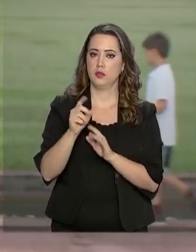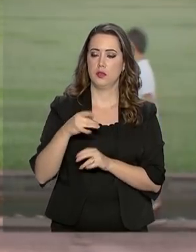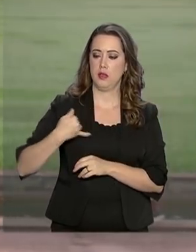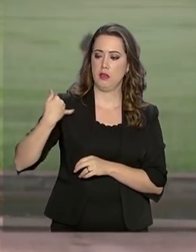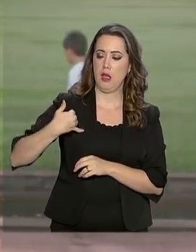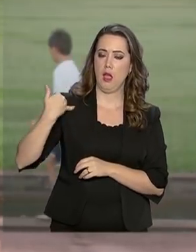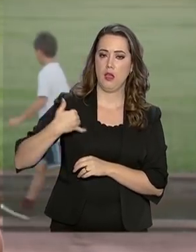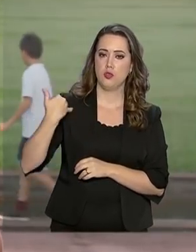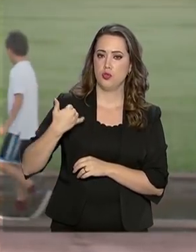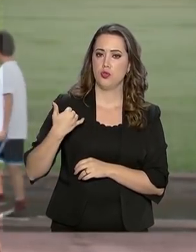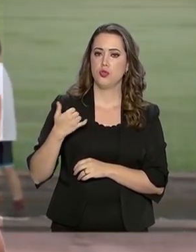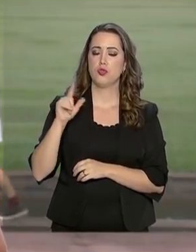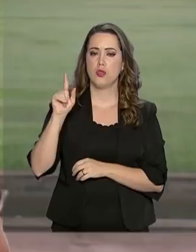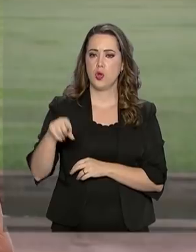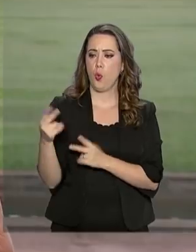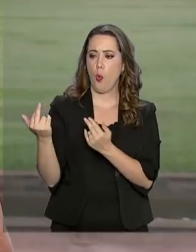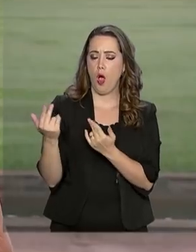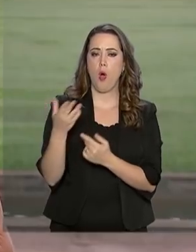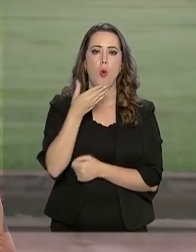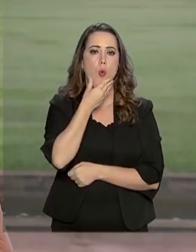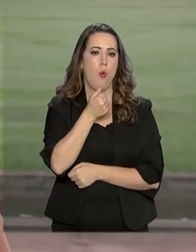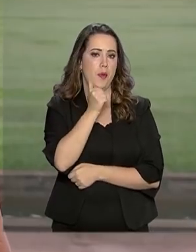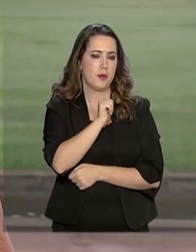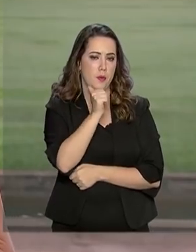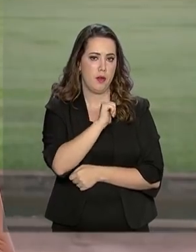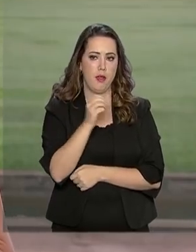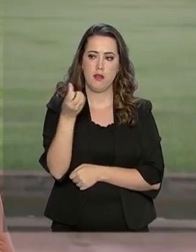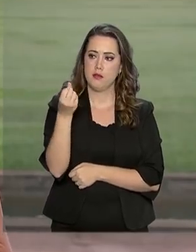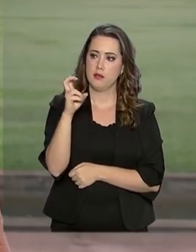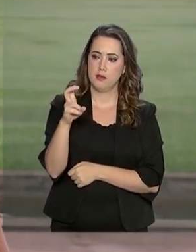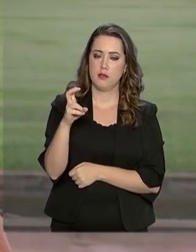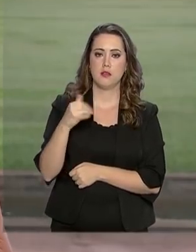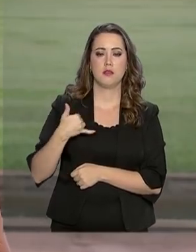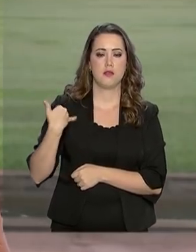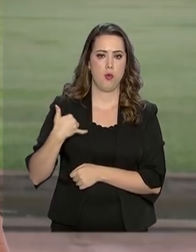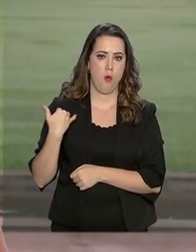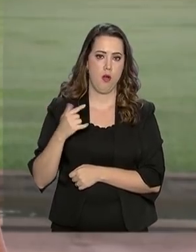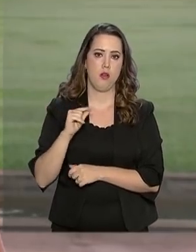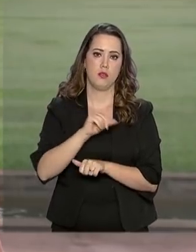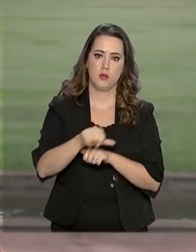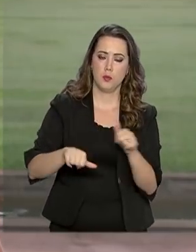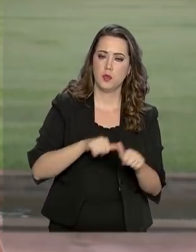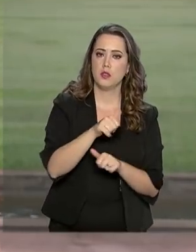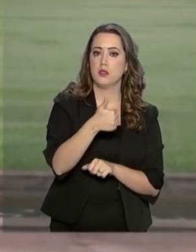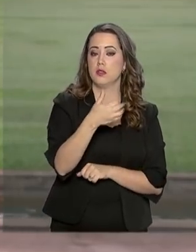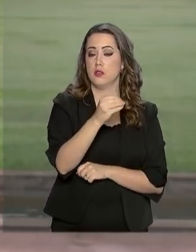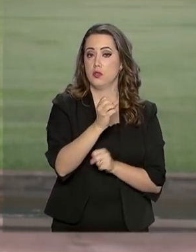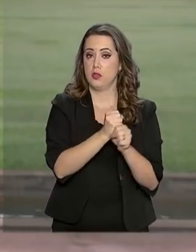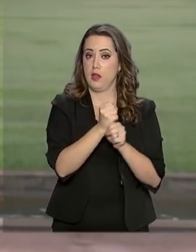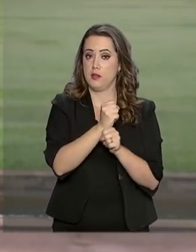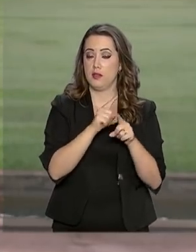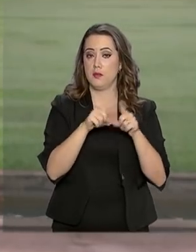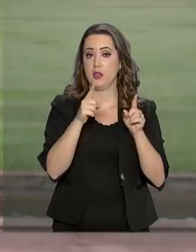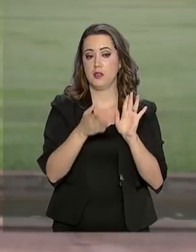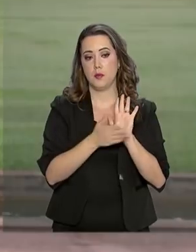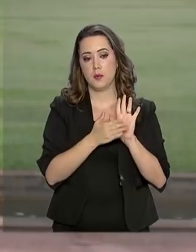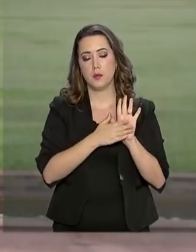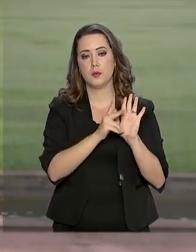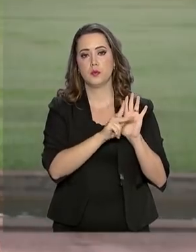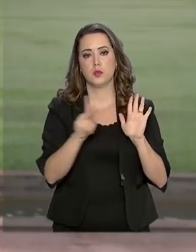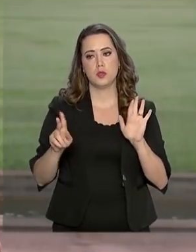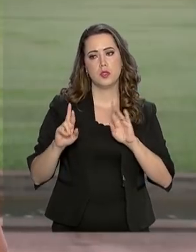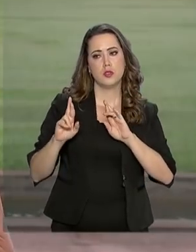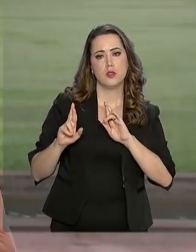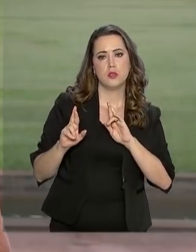idade mínima para a aposentadoria fosse igual para homens e mulheres de 65 anos e uma transição de 10 anos, e a proposta do presidente Bolsonaro era um